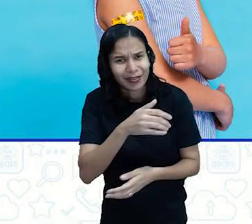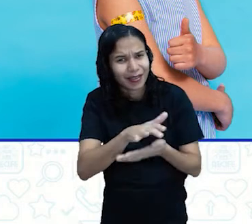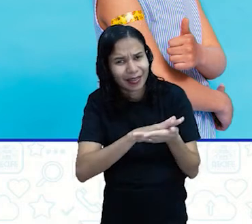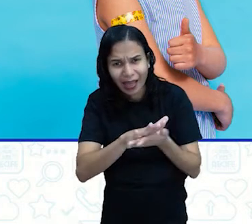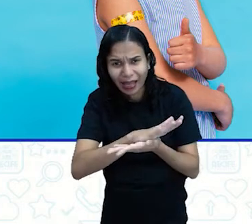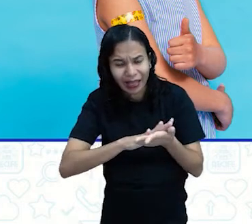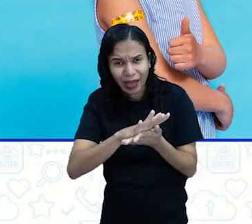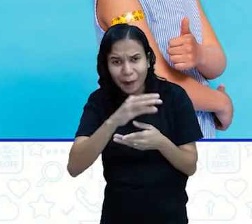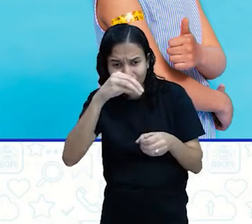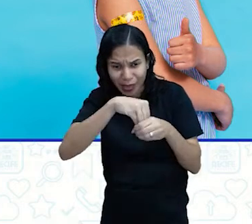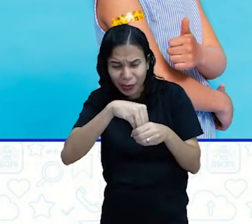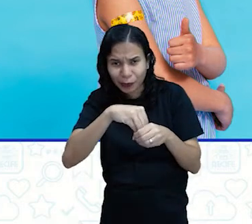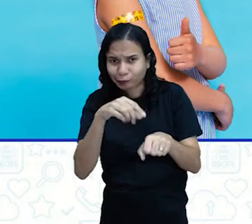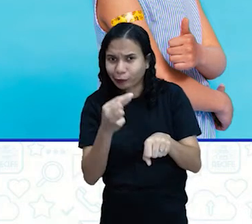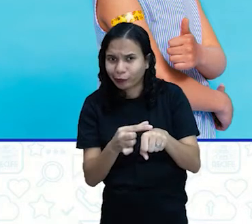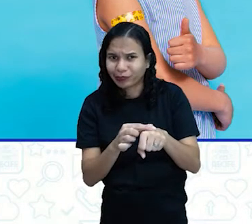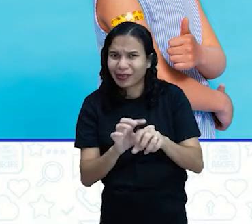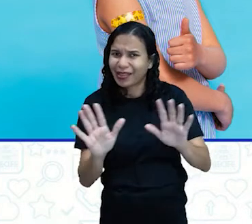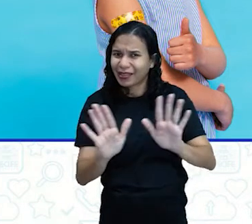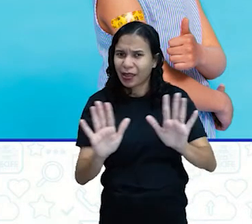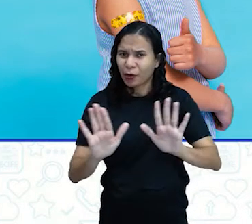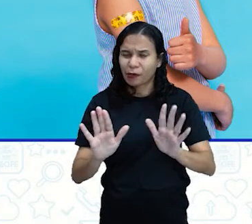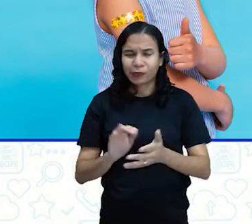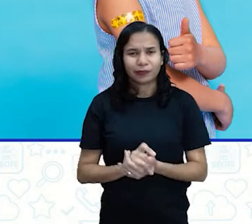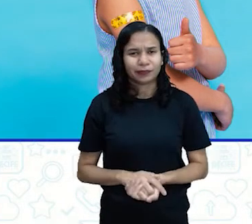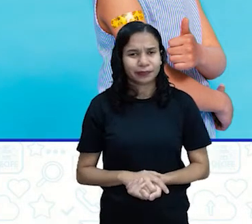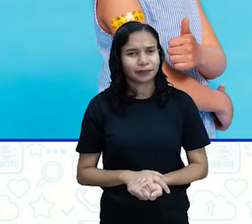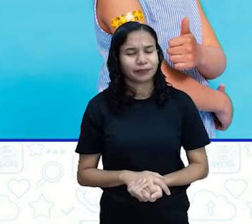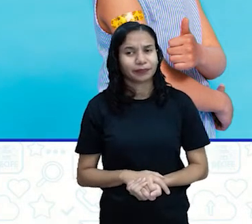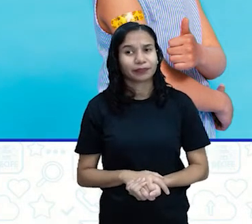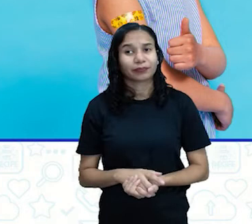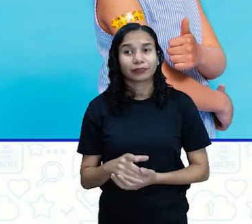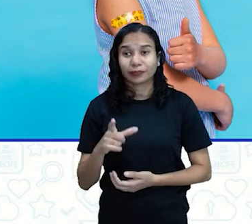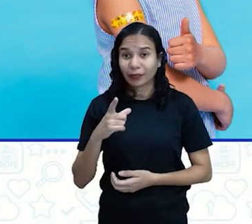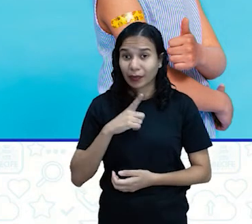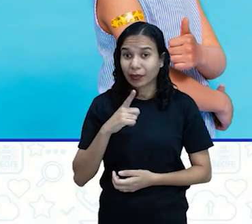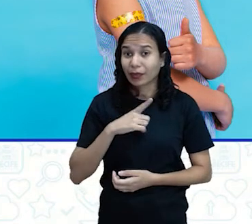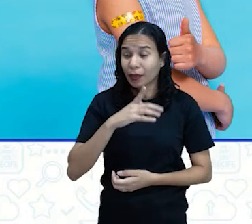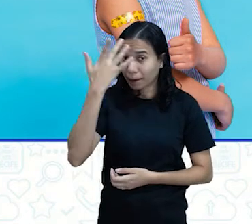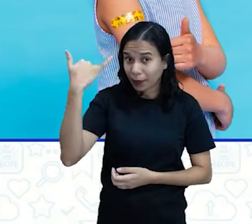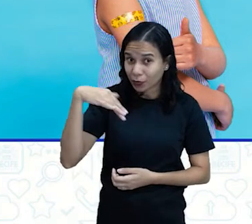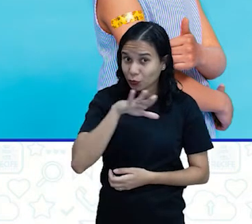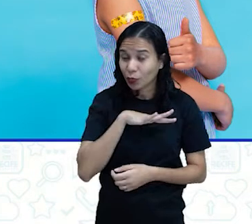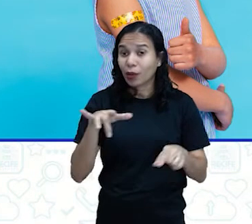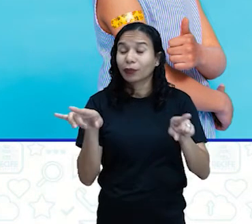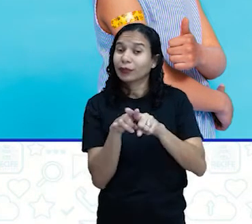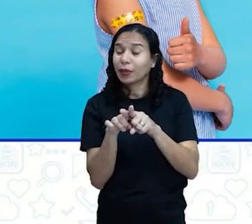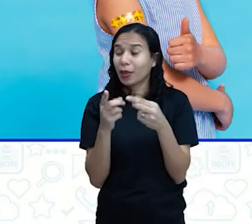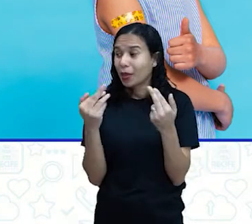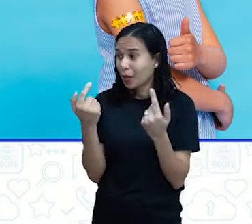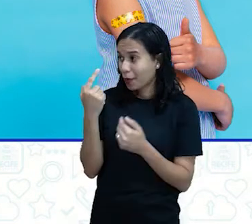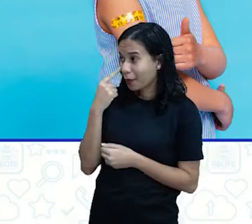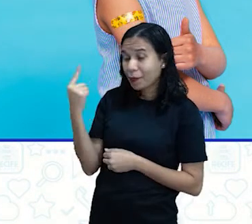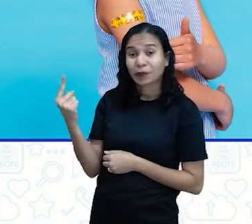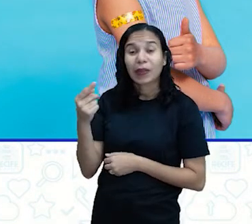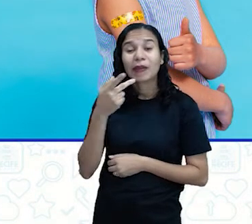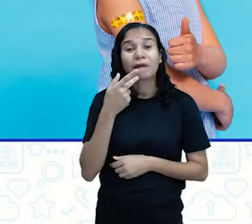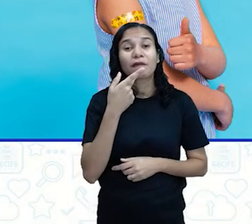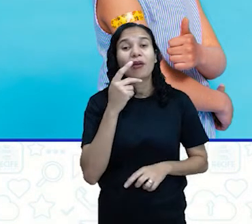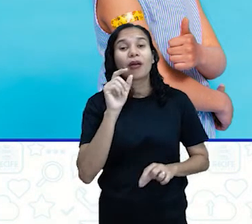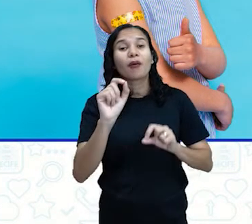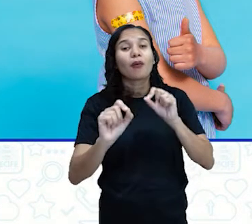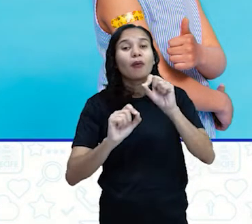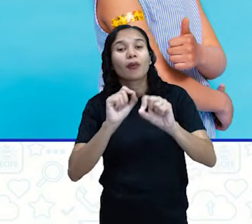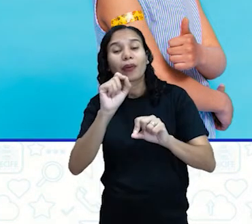em desenvolvimento ou já desenvolvida no mundo. Há, pessoal, uma outra versão dessa mesma fake news que diz que, na